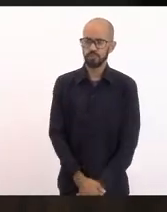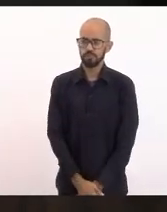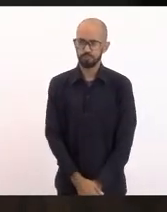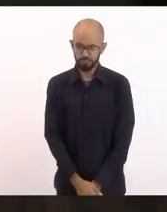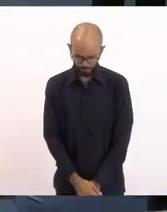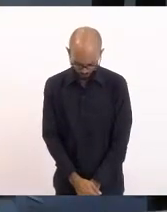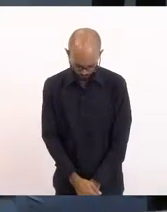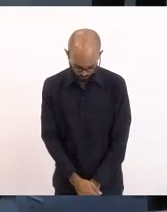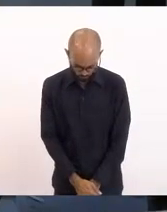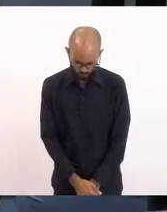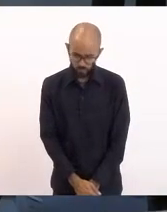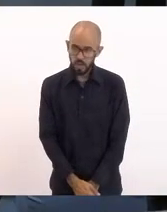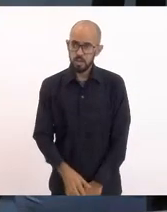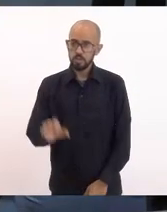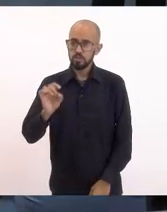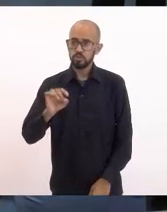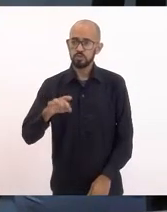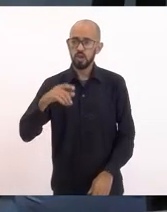Deputado Rodrigo.